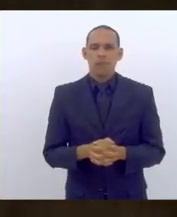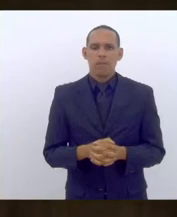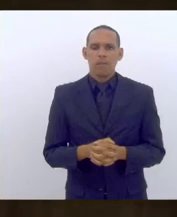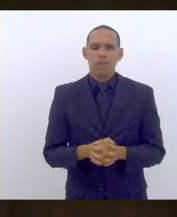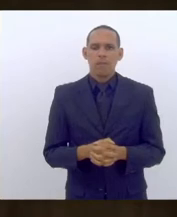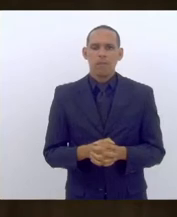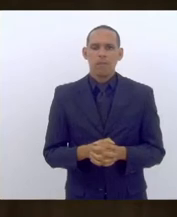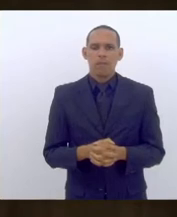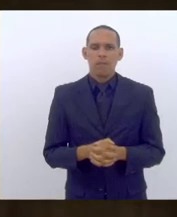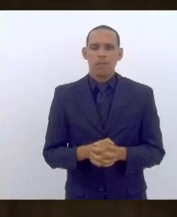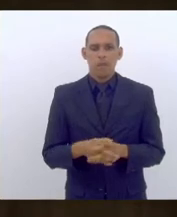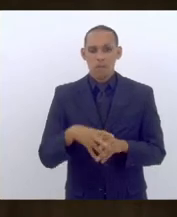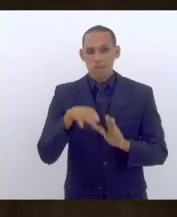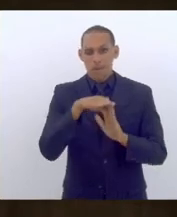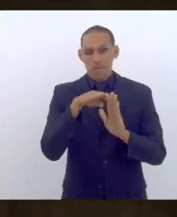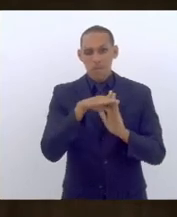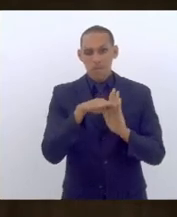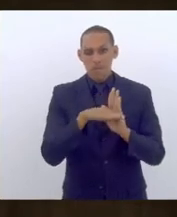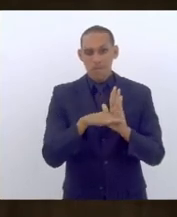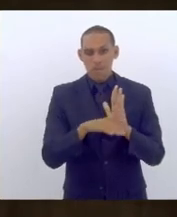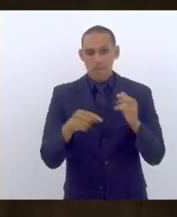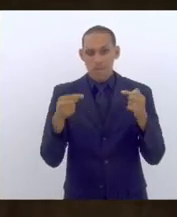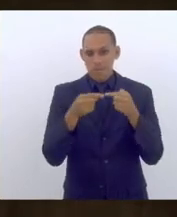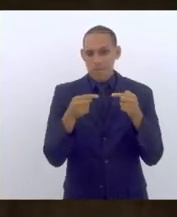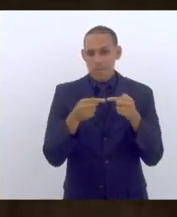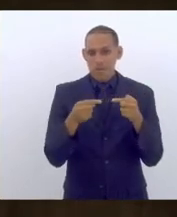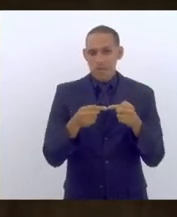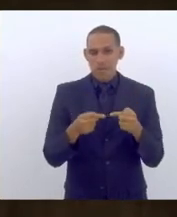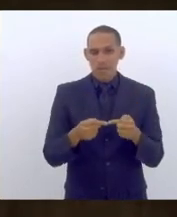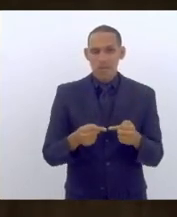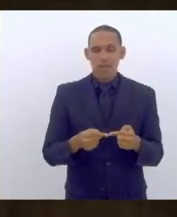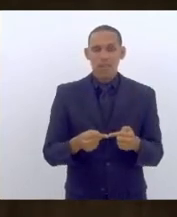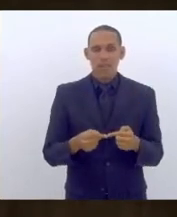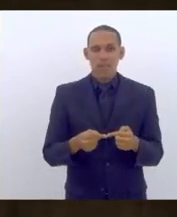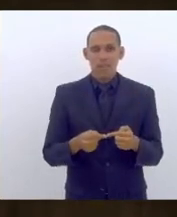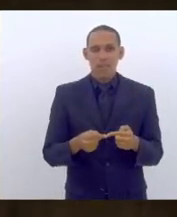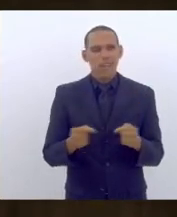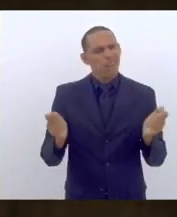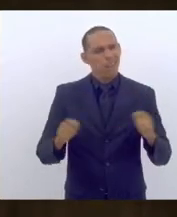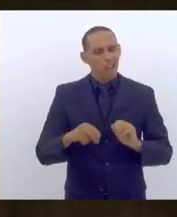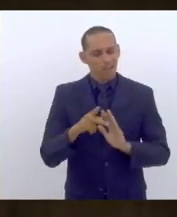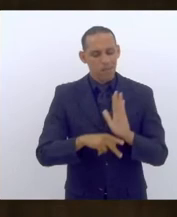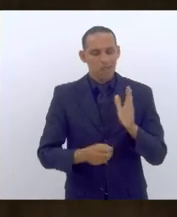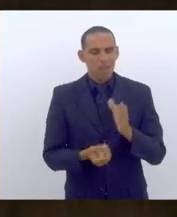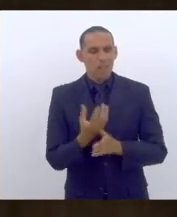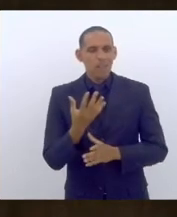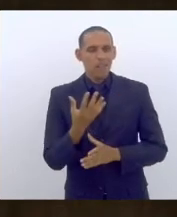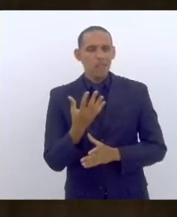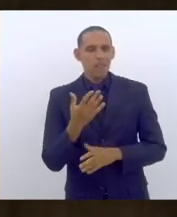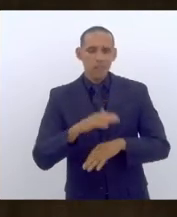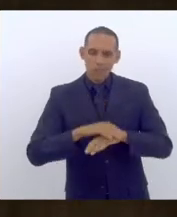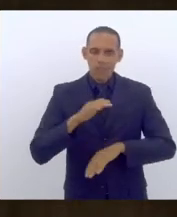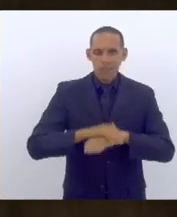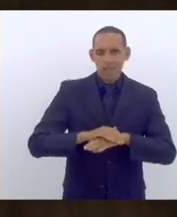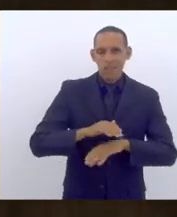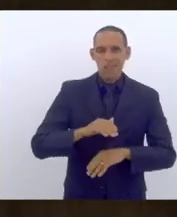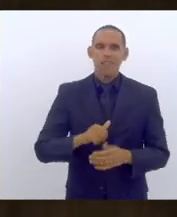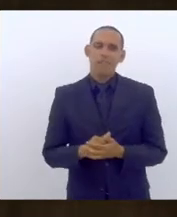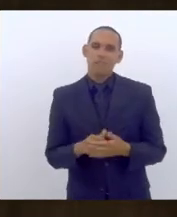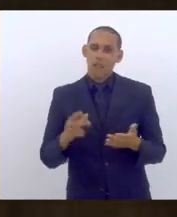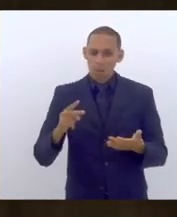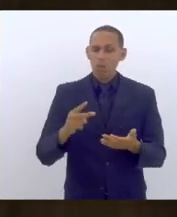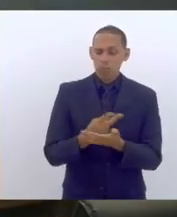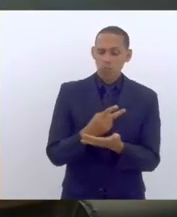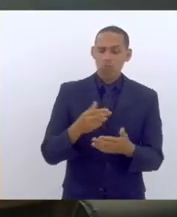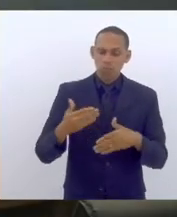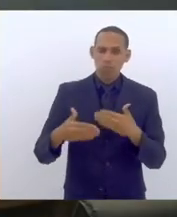determinados procedimentos no sentido de você realizar projetos e realmente isso vem acontecer de